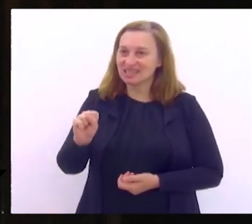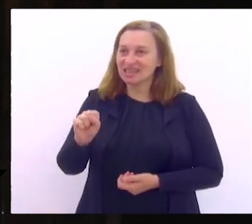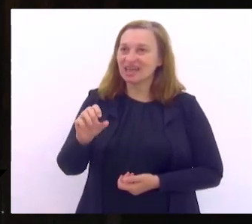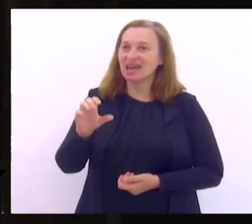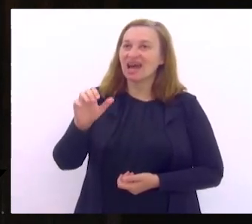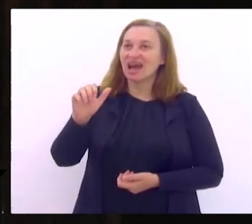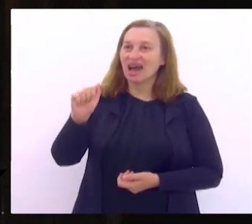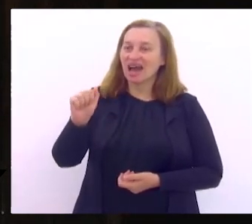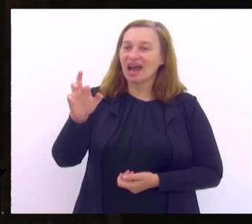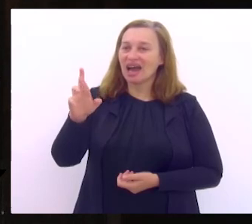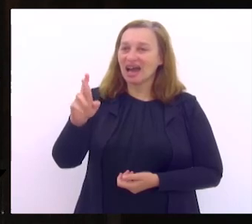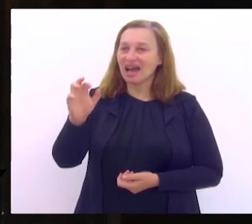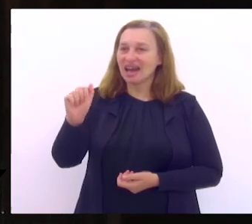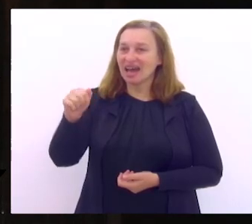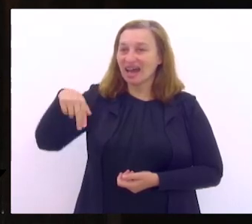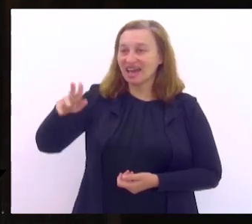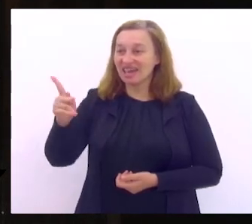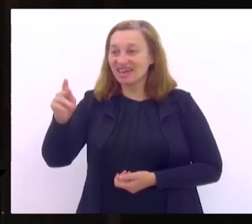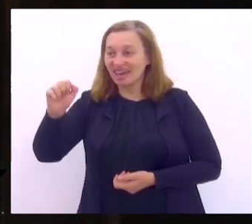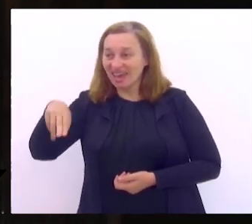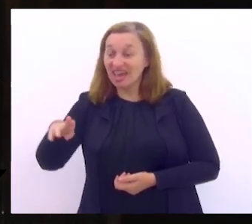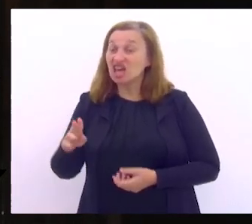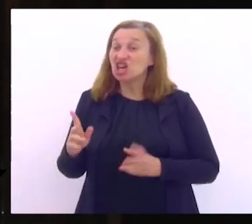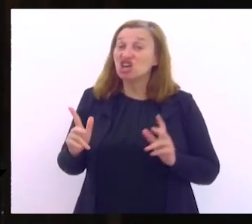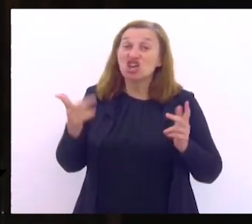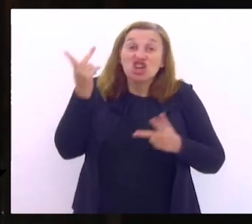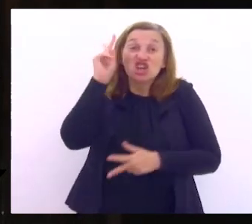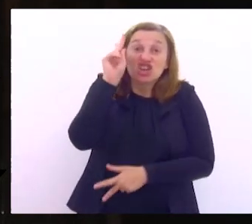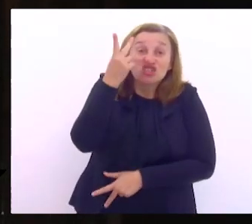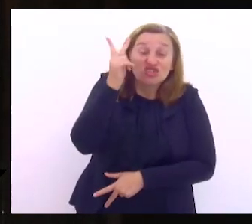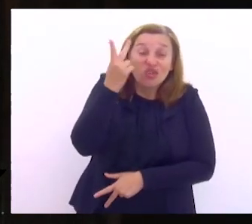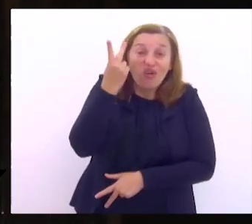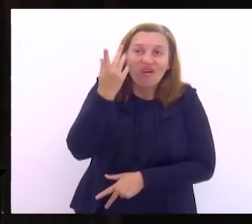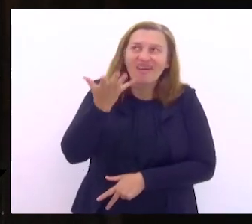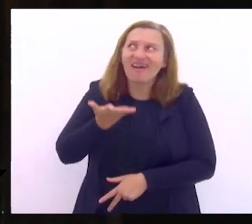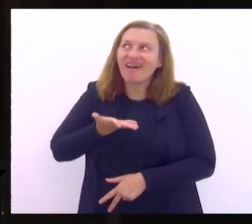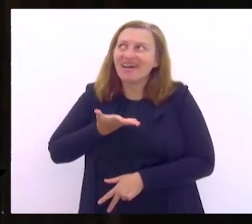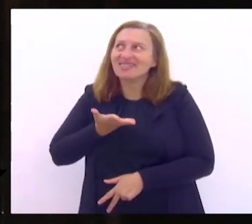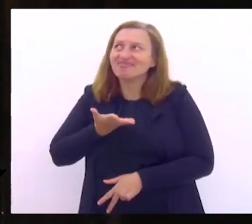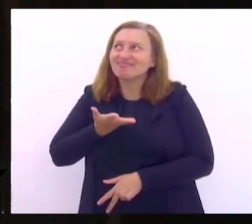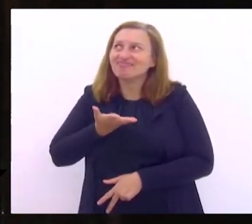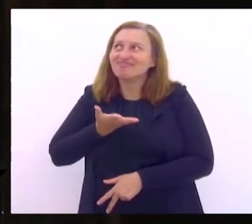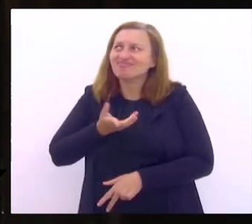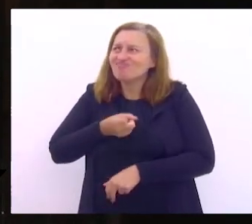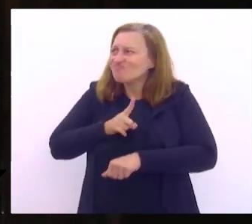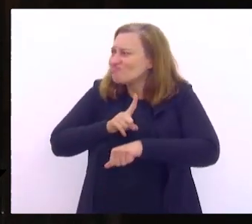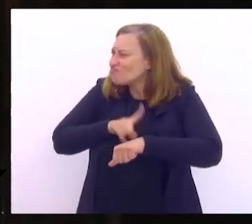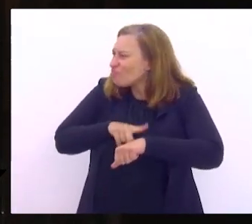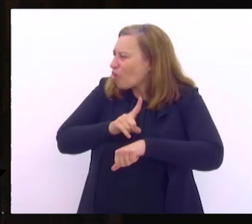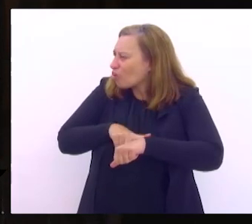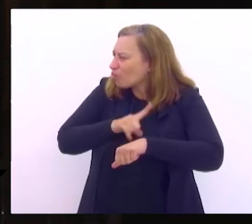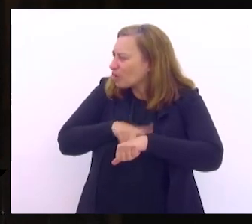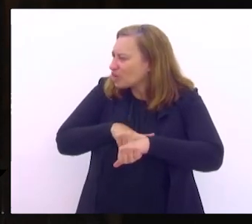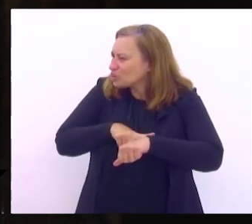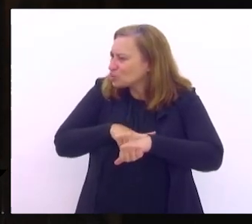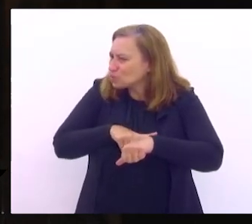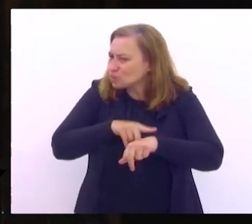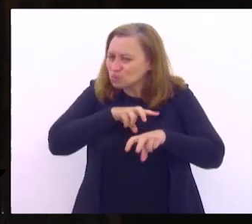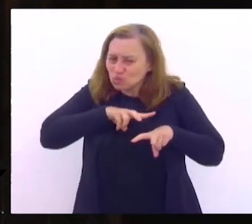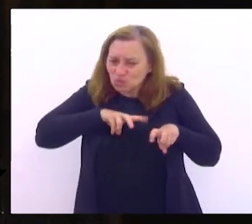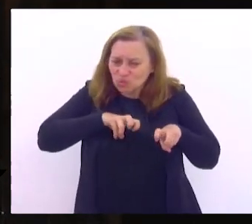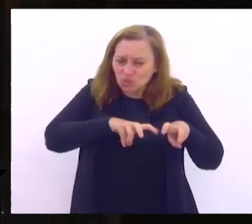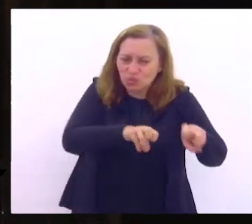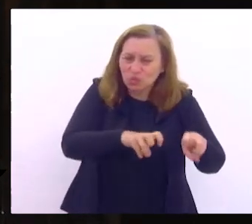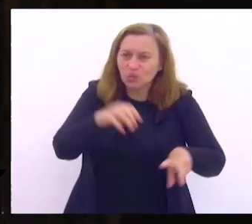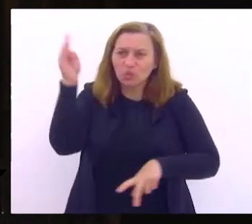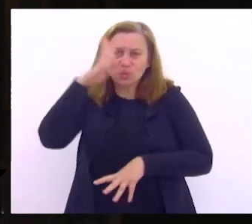Araquém. Isso é uma história que foi um momento que o atletismo brasileiro e o